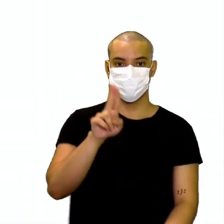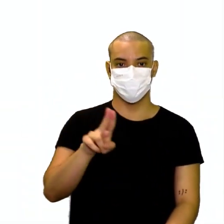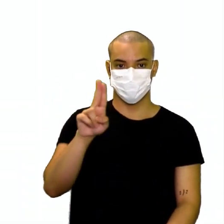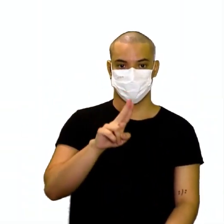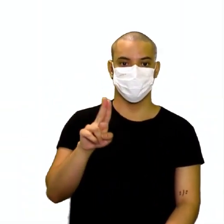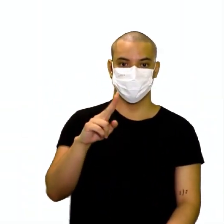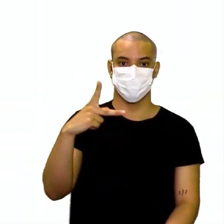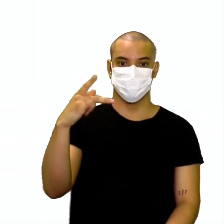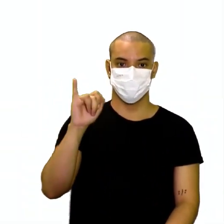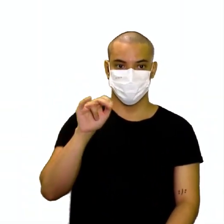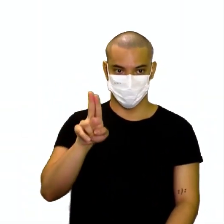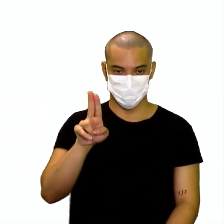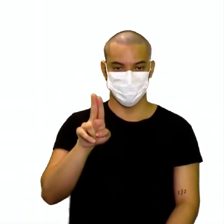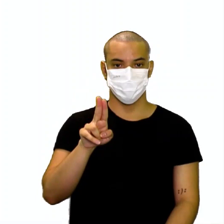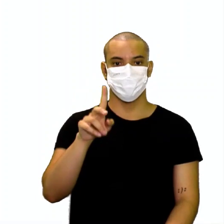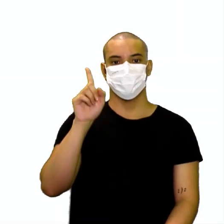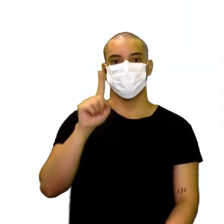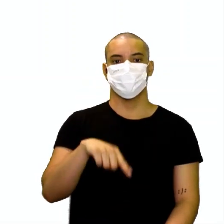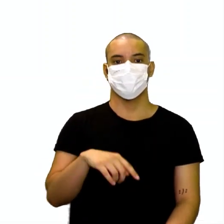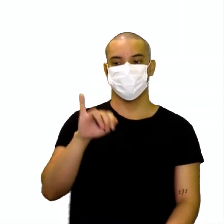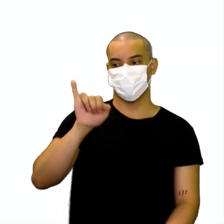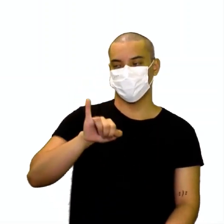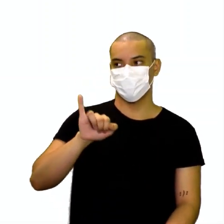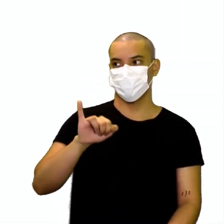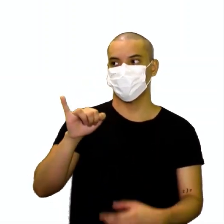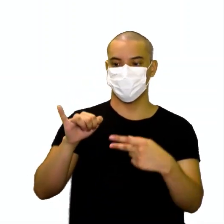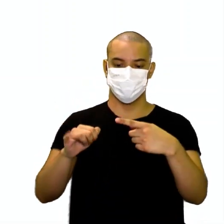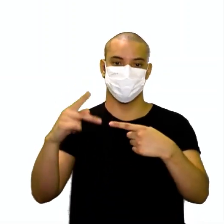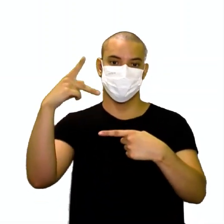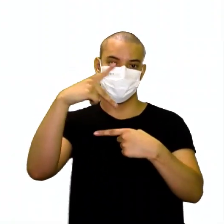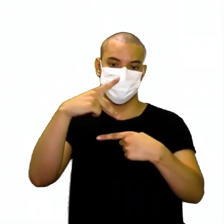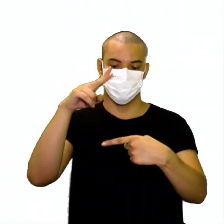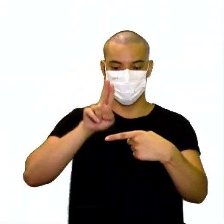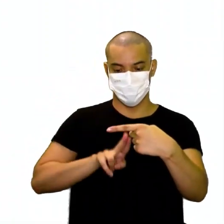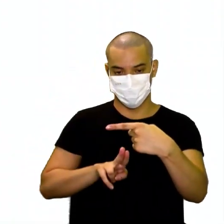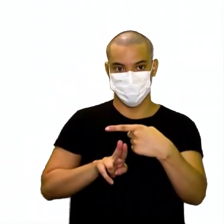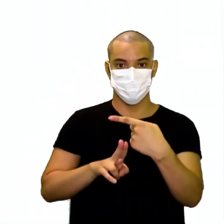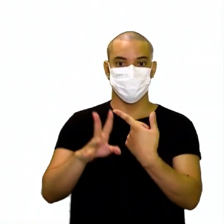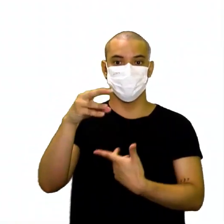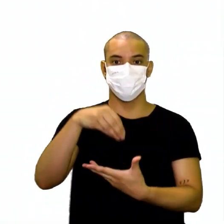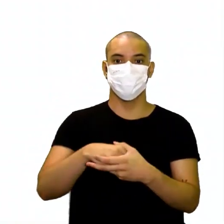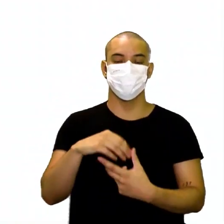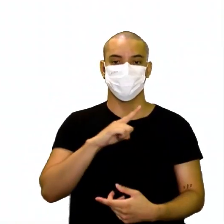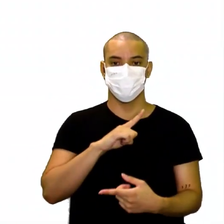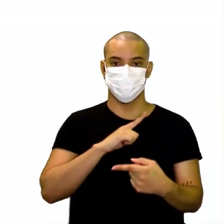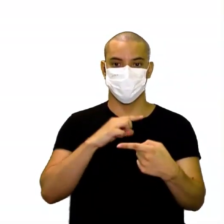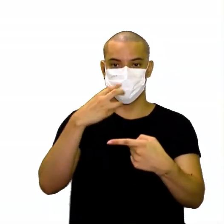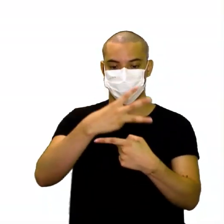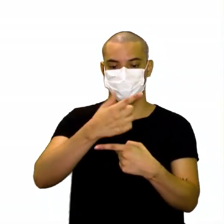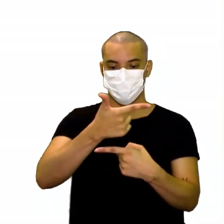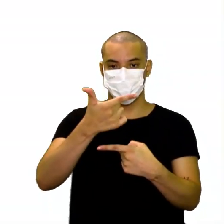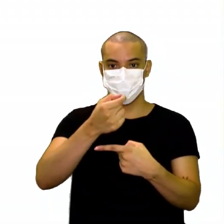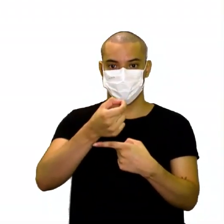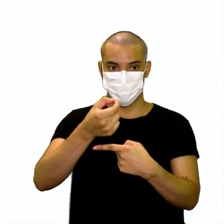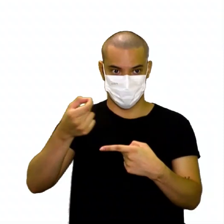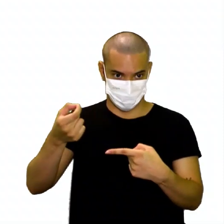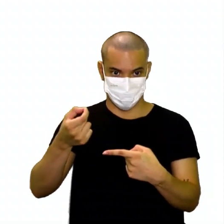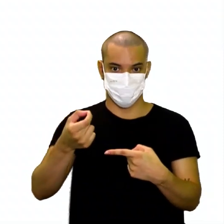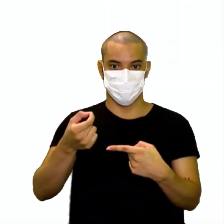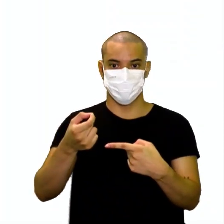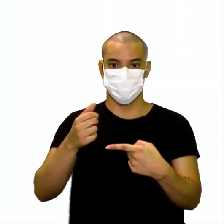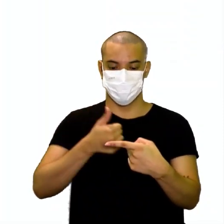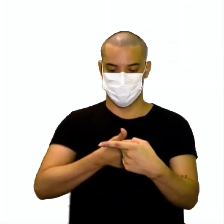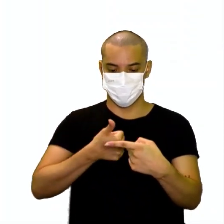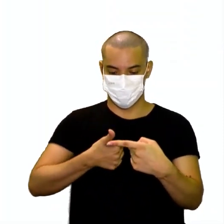A corrente é a potência sobre a tensão. A potência ali, máxima, vamos pegar a máxima logo,